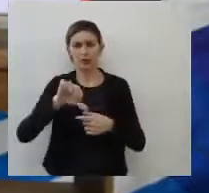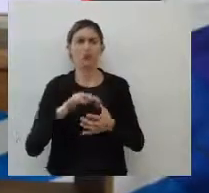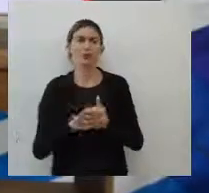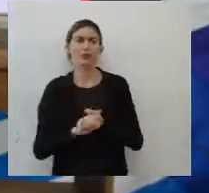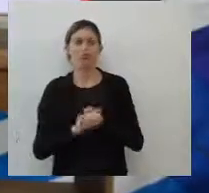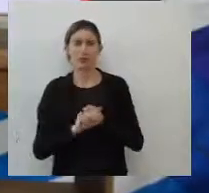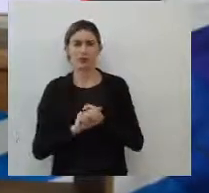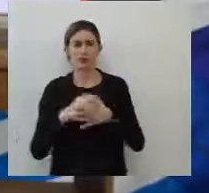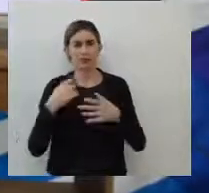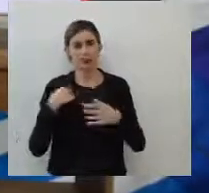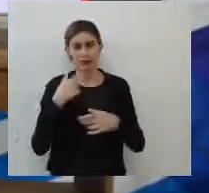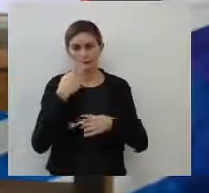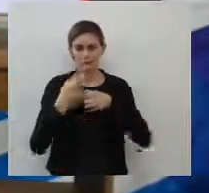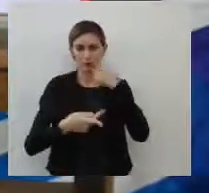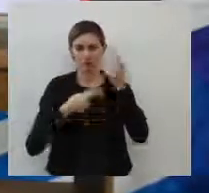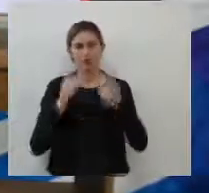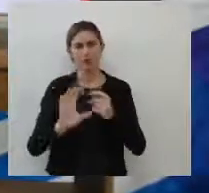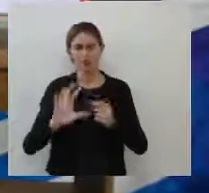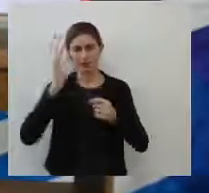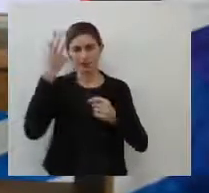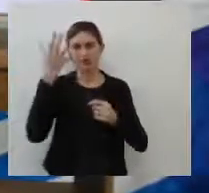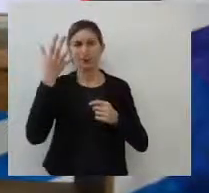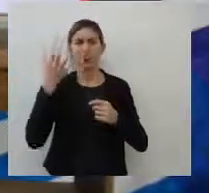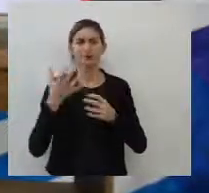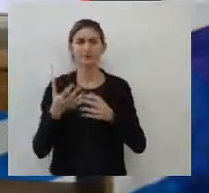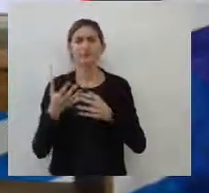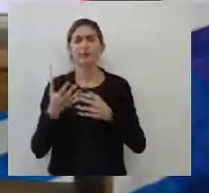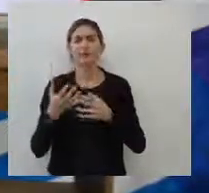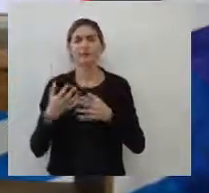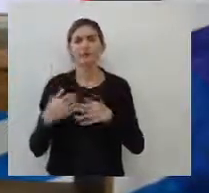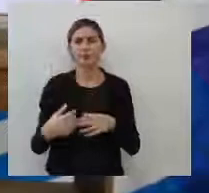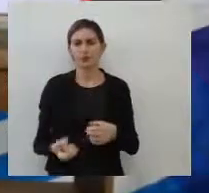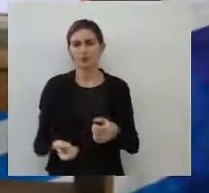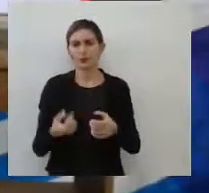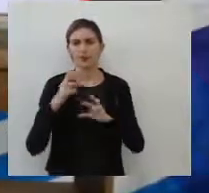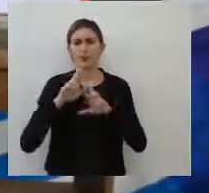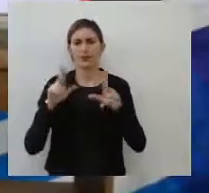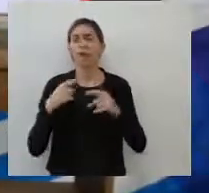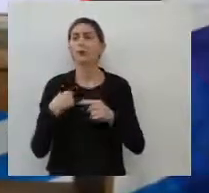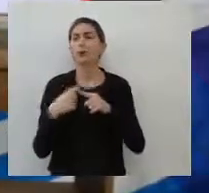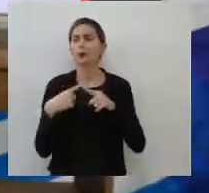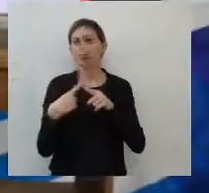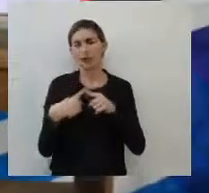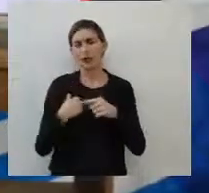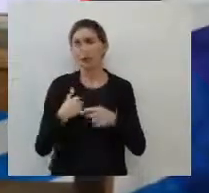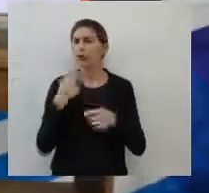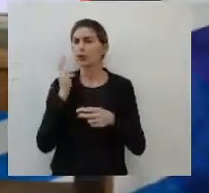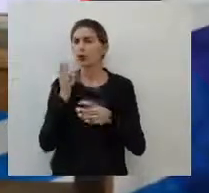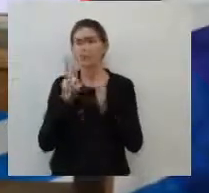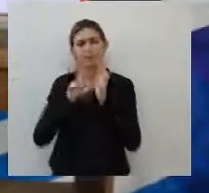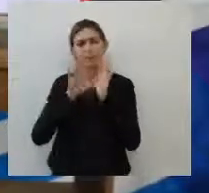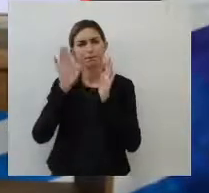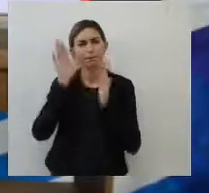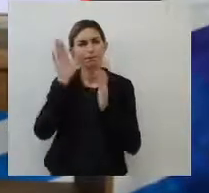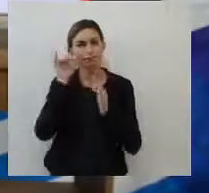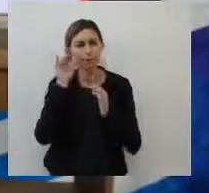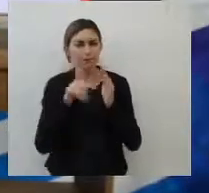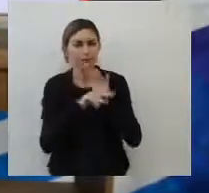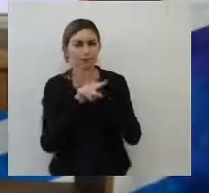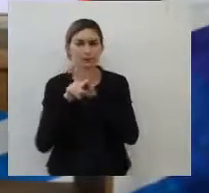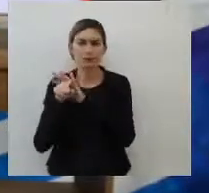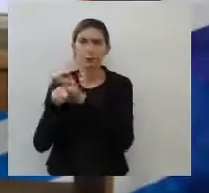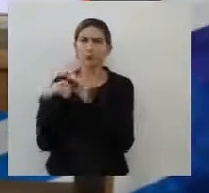falar que nós temos um acontecimento um pouco inusitado, porque já se especulava-se